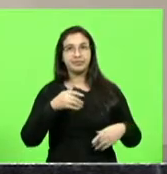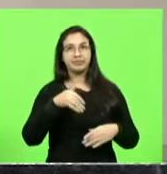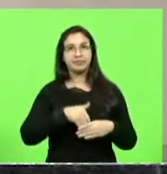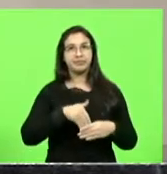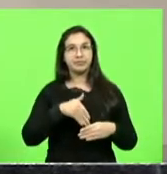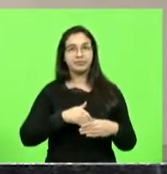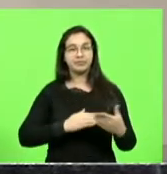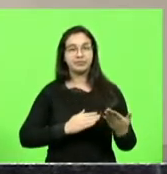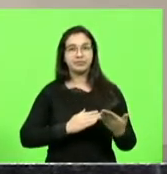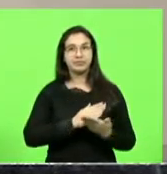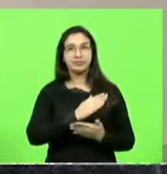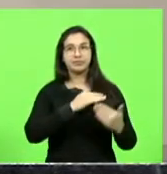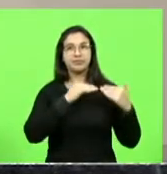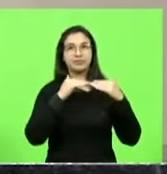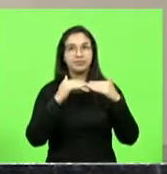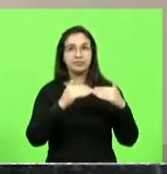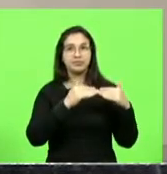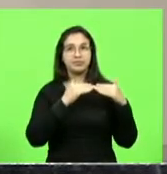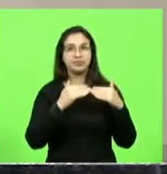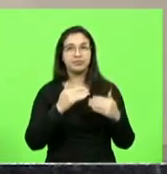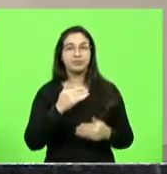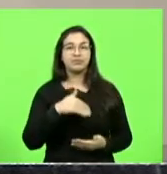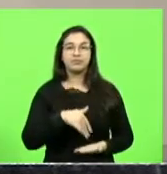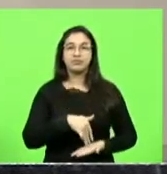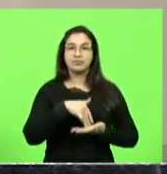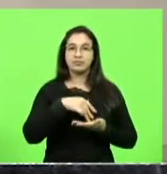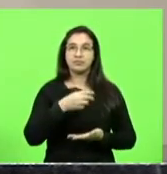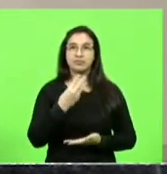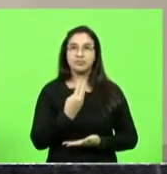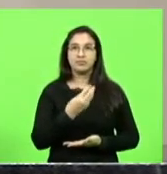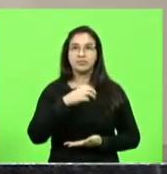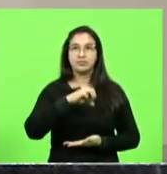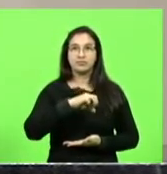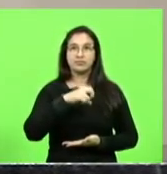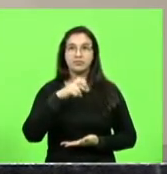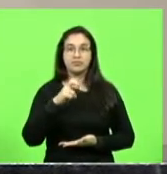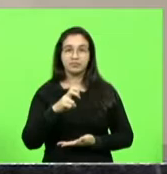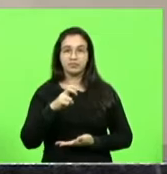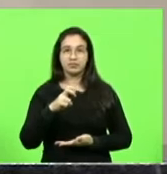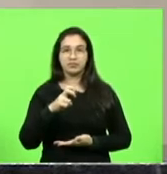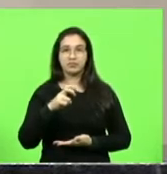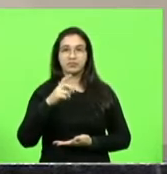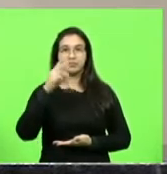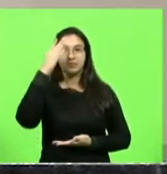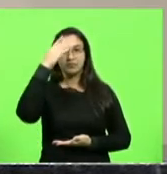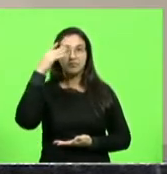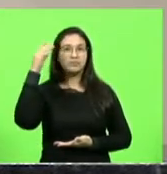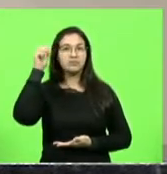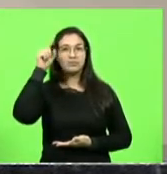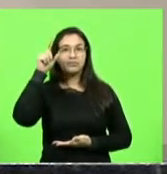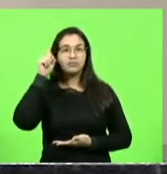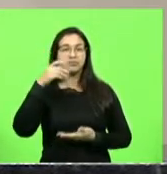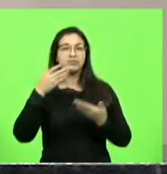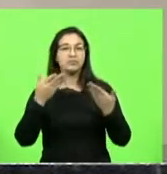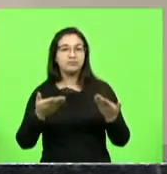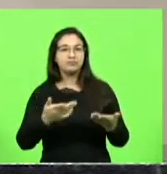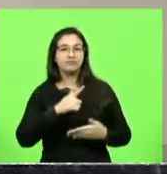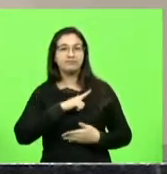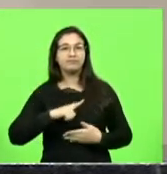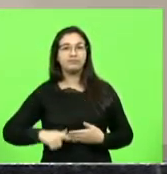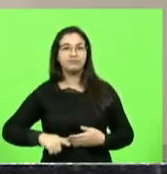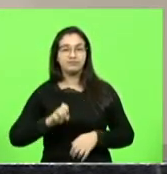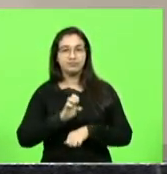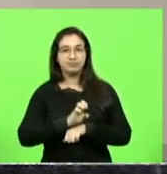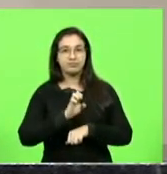encontra. Aprovado por unanimidade. Moção 395, autor deputada Luciane Carminati, manifestando ao governador do estado apoio